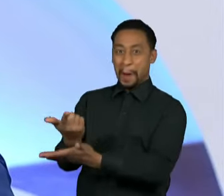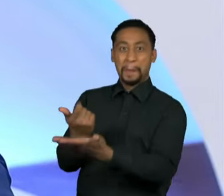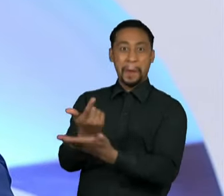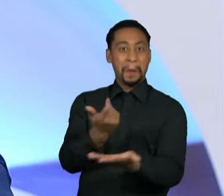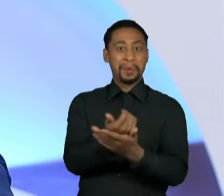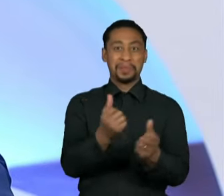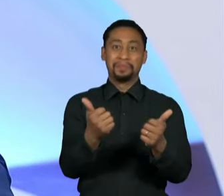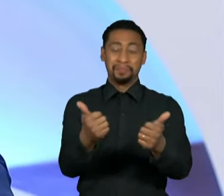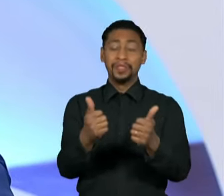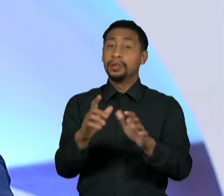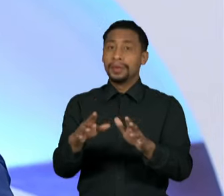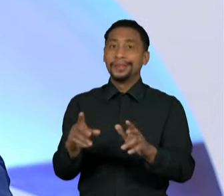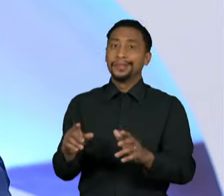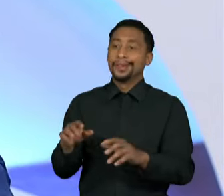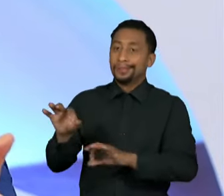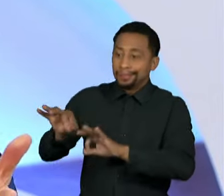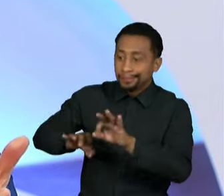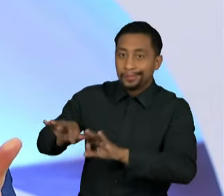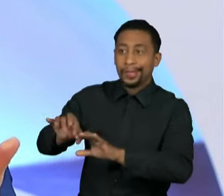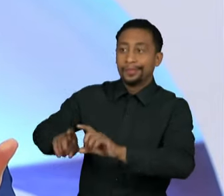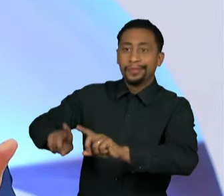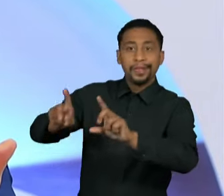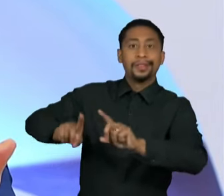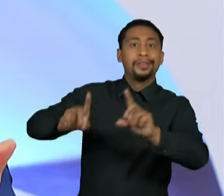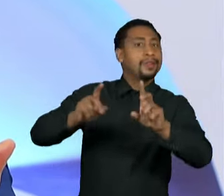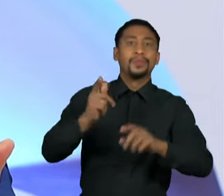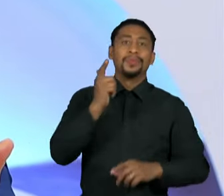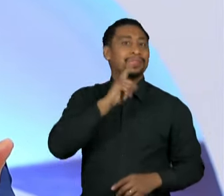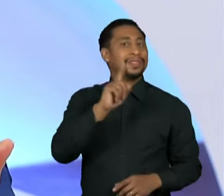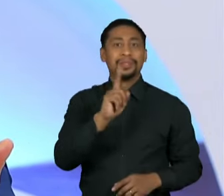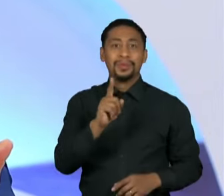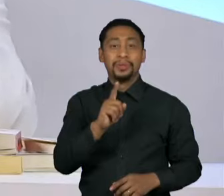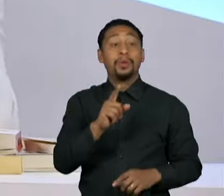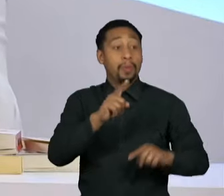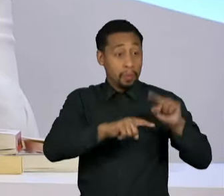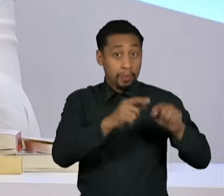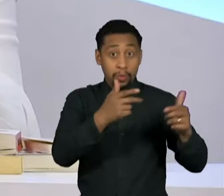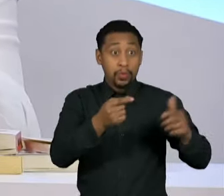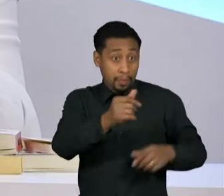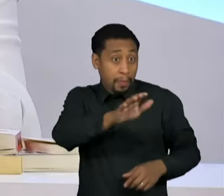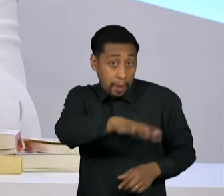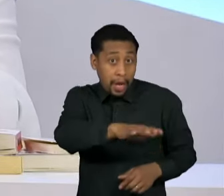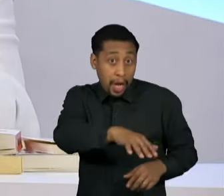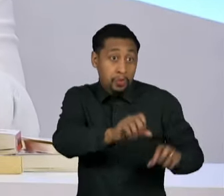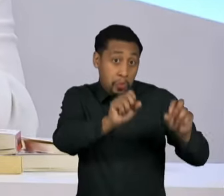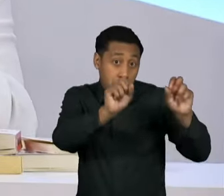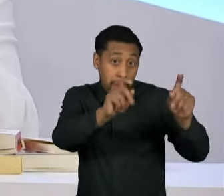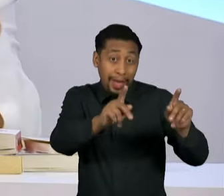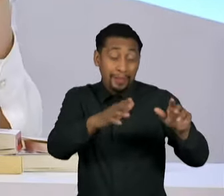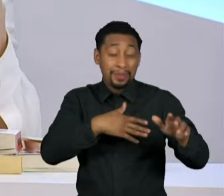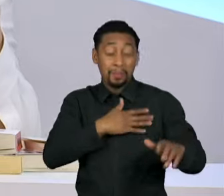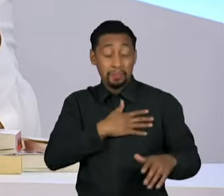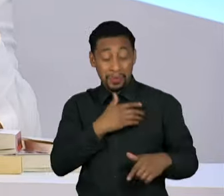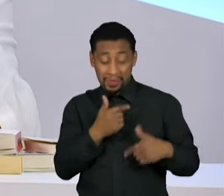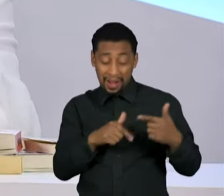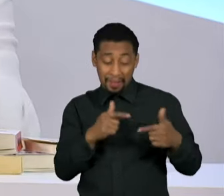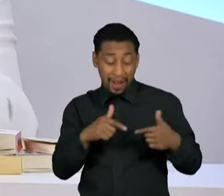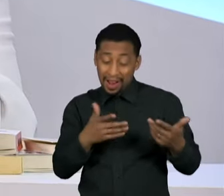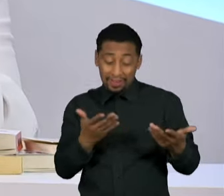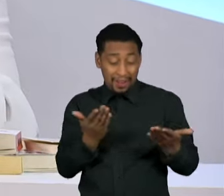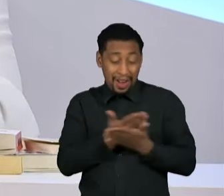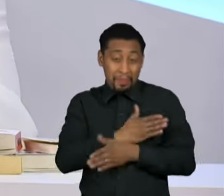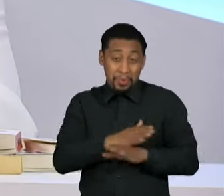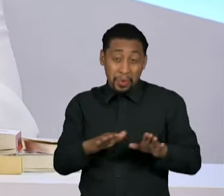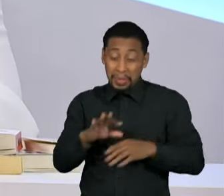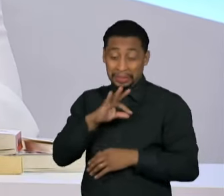puderam consumir produtos mais baratos, mas, em contrapartida, tiveram que lidar com a perda dos postos de trabalho, com a estagnação dos